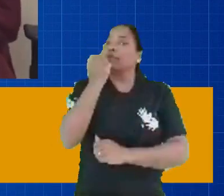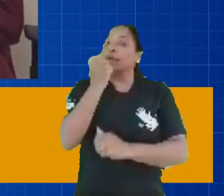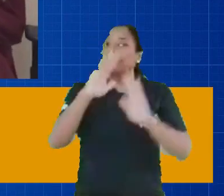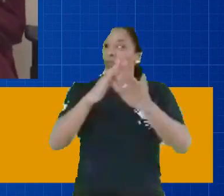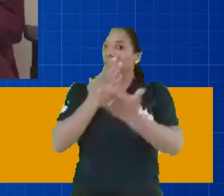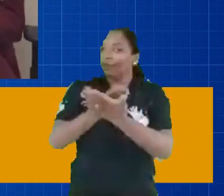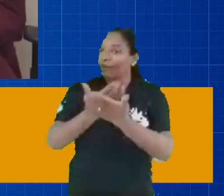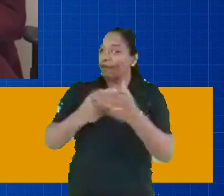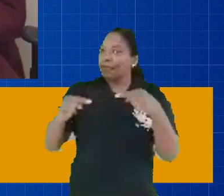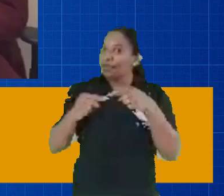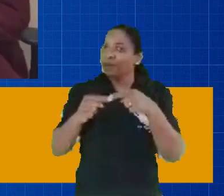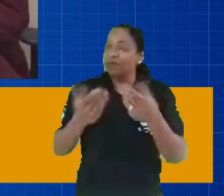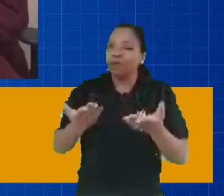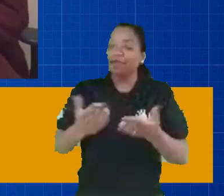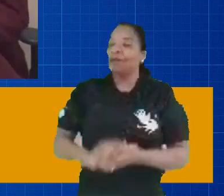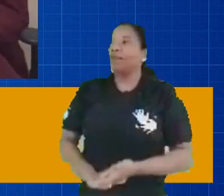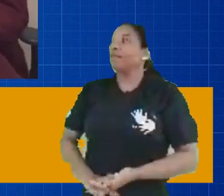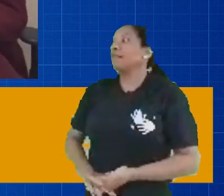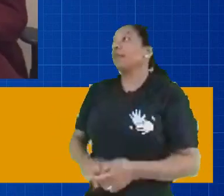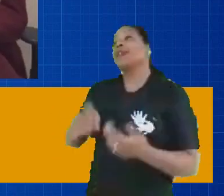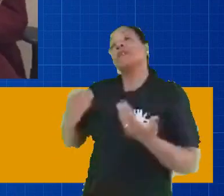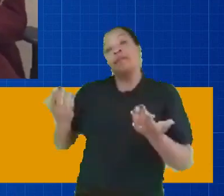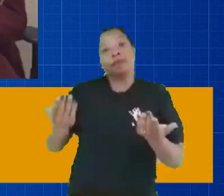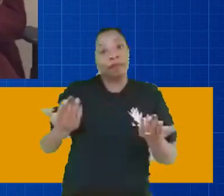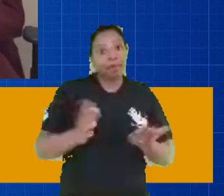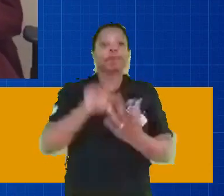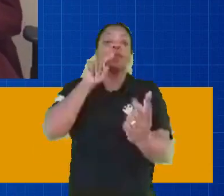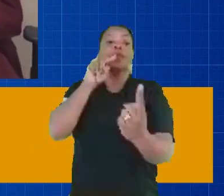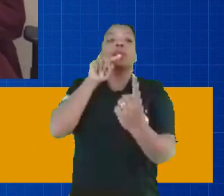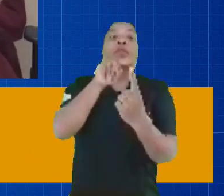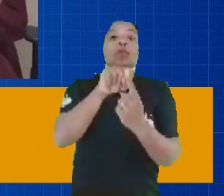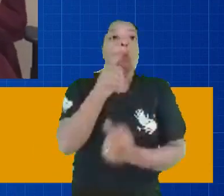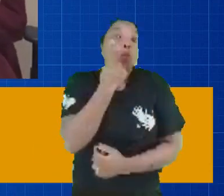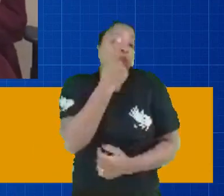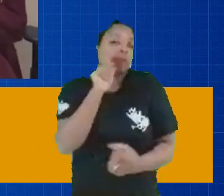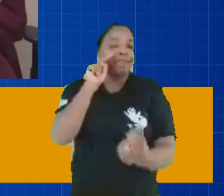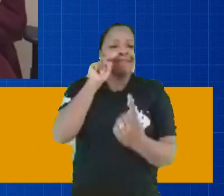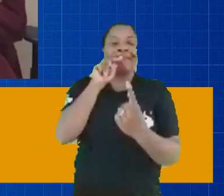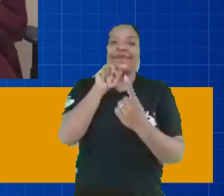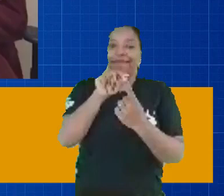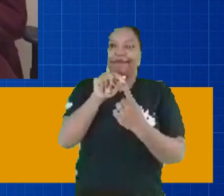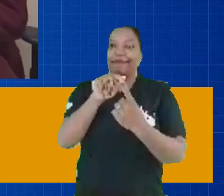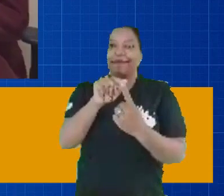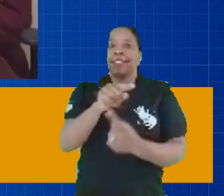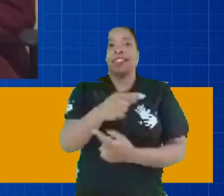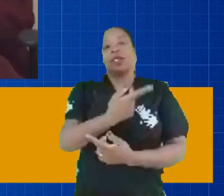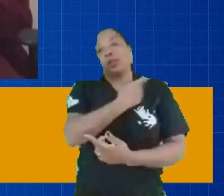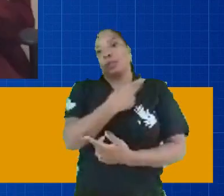nossos objetivos, das nossas obrigações como nutricionista no departamento, é a elaboração dos